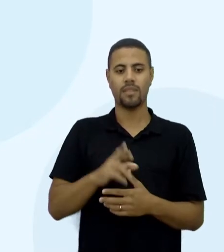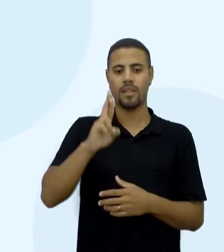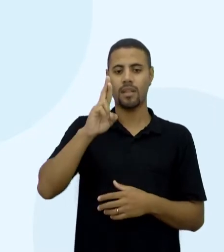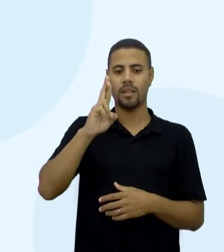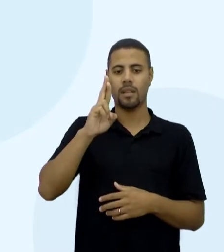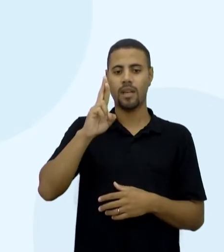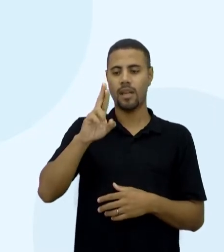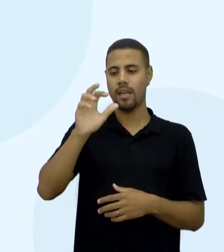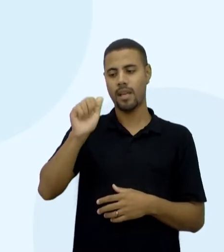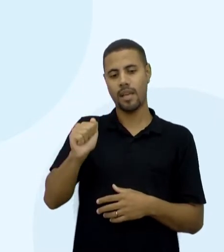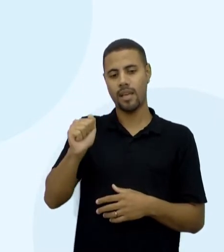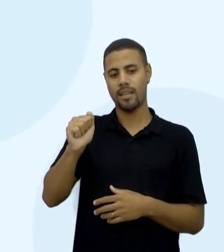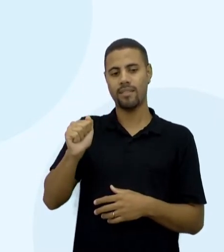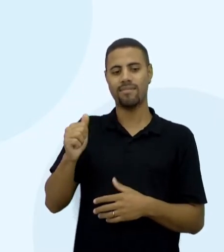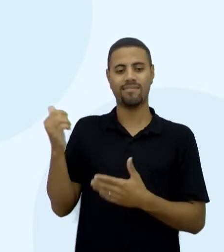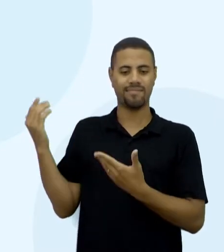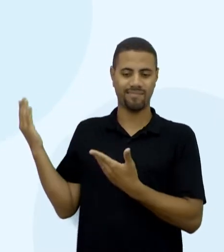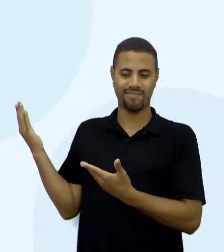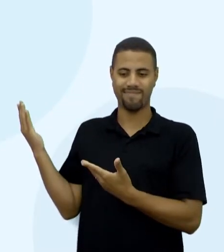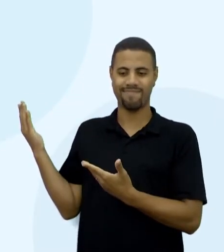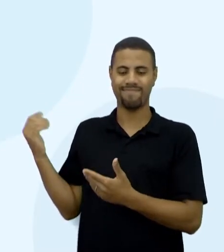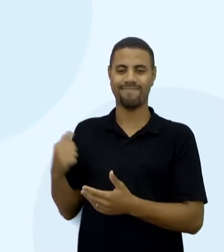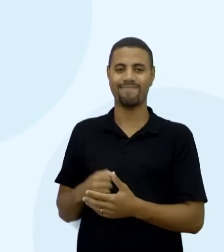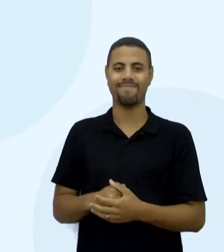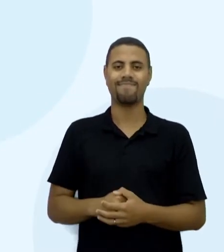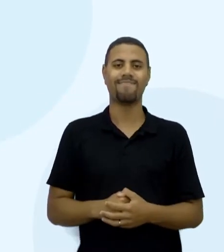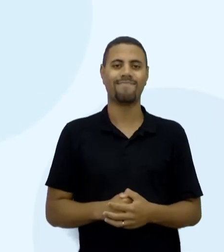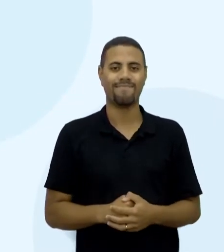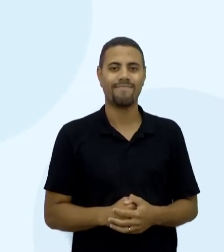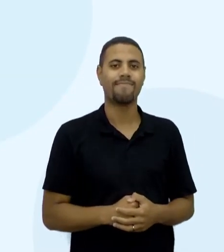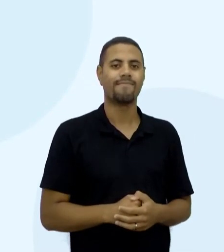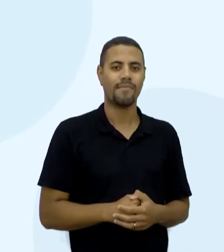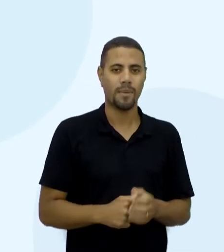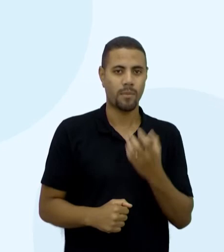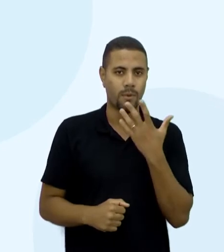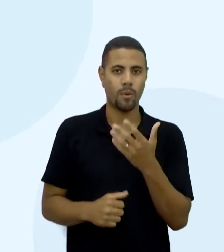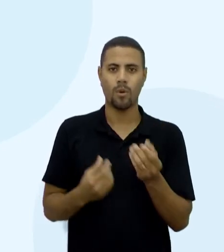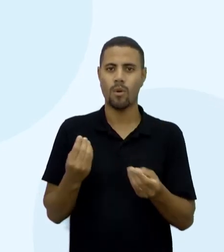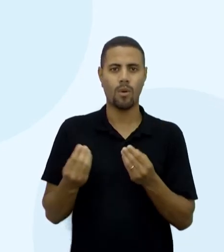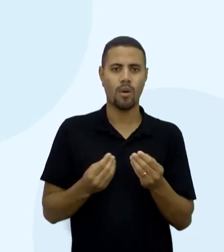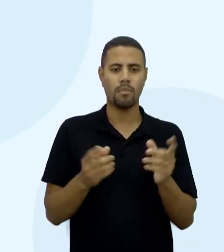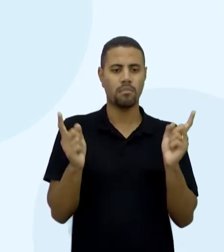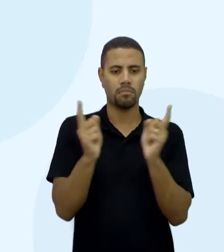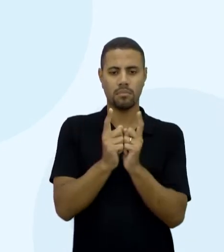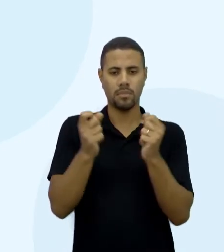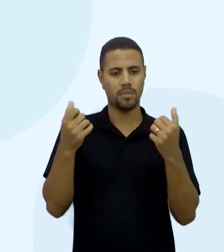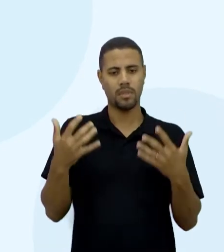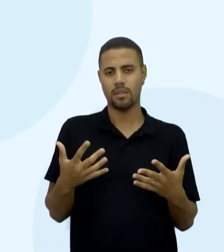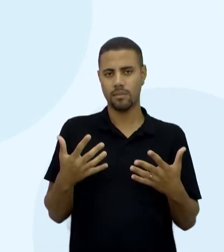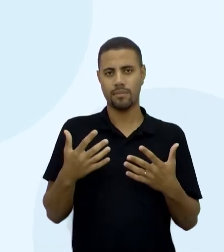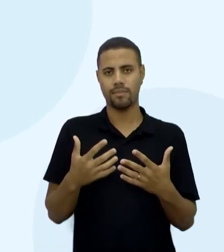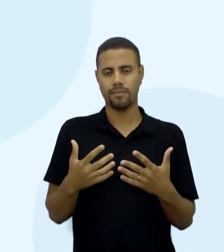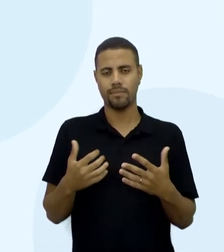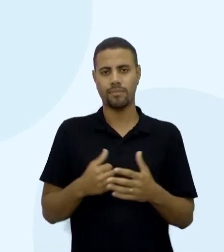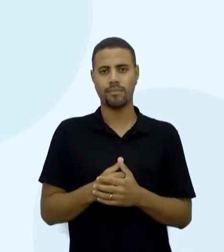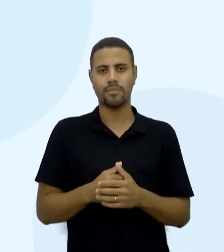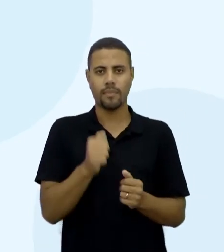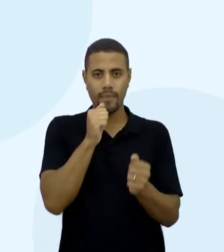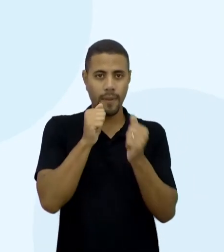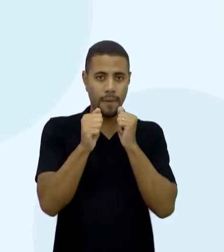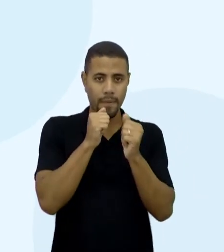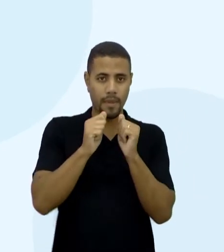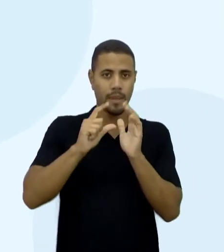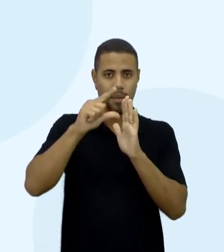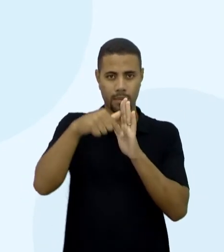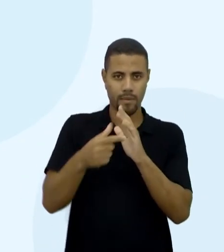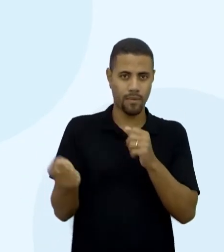e como ficará, tá bom? Vamos ouvir um trecho da entrevista, depois